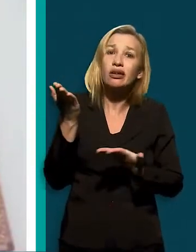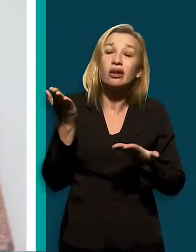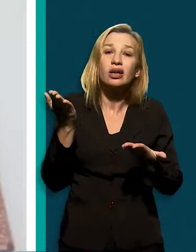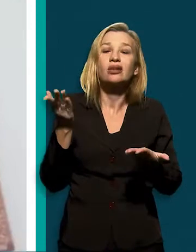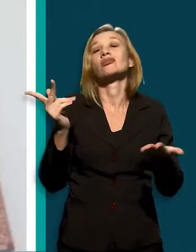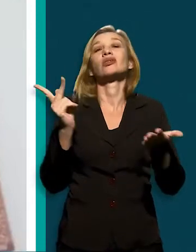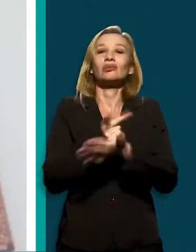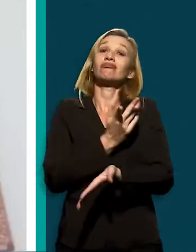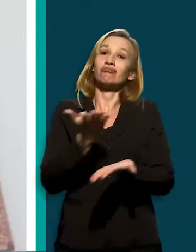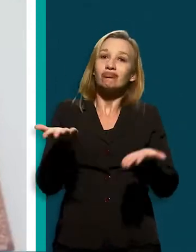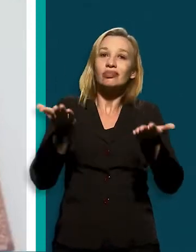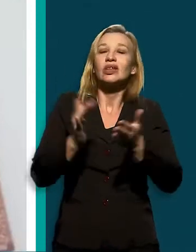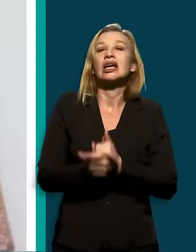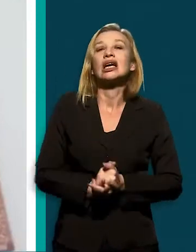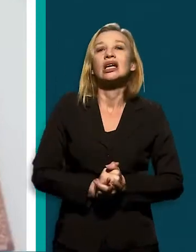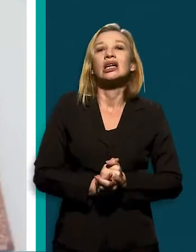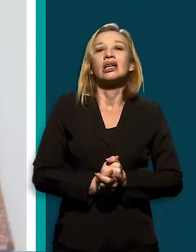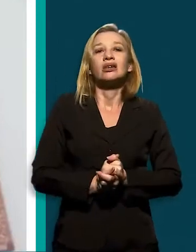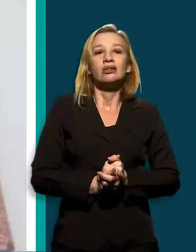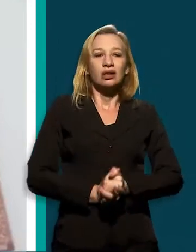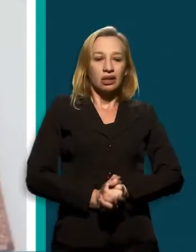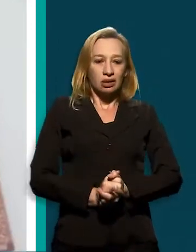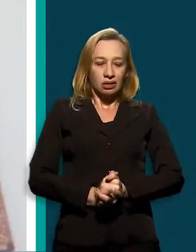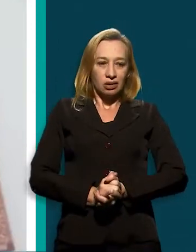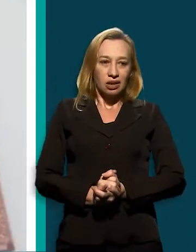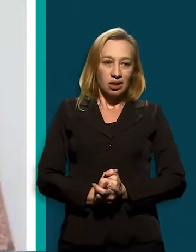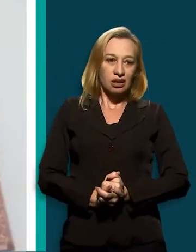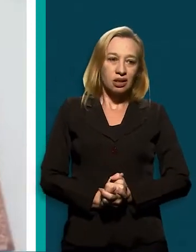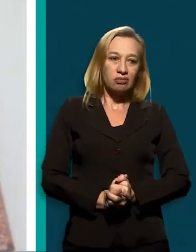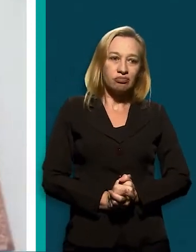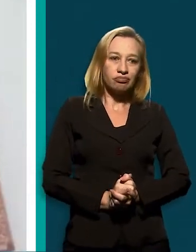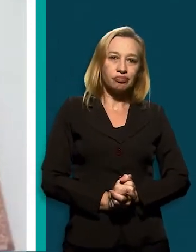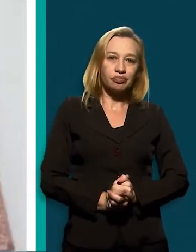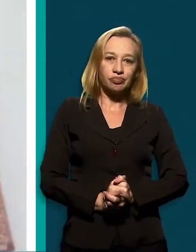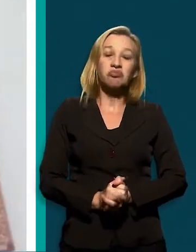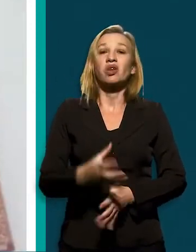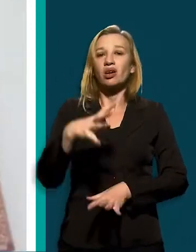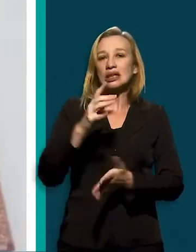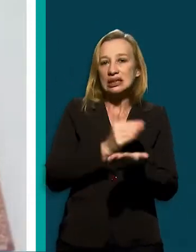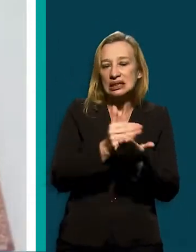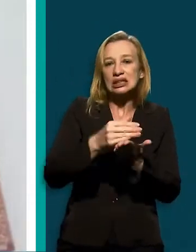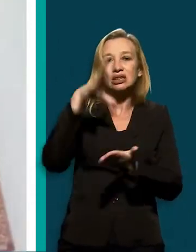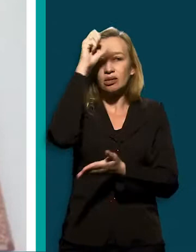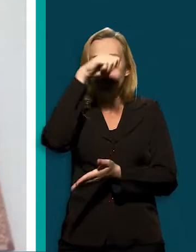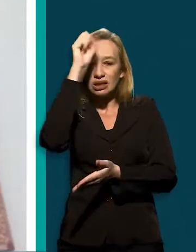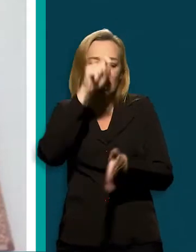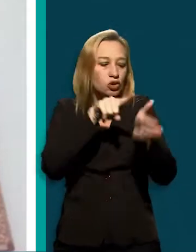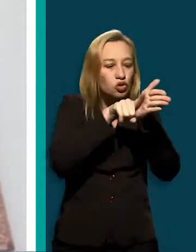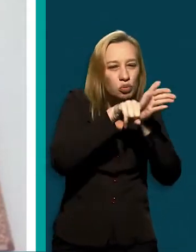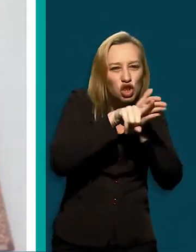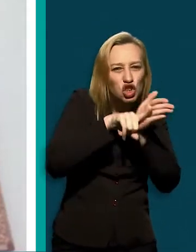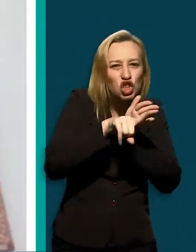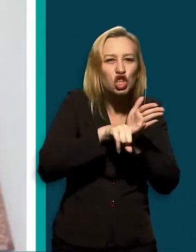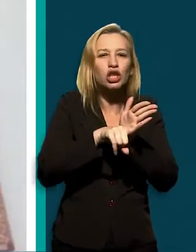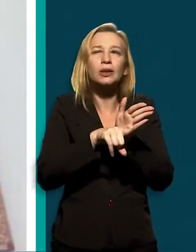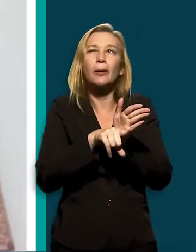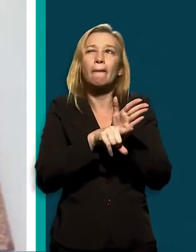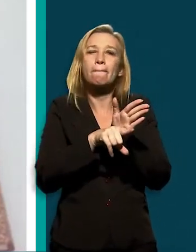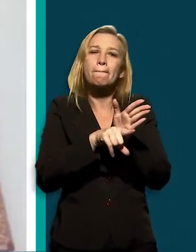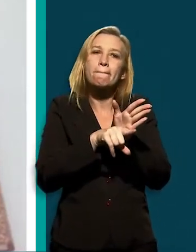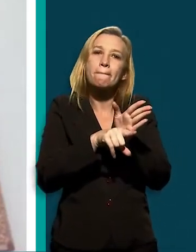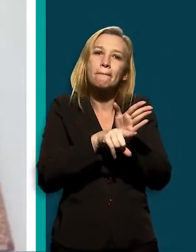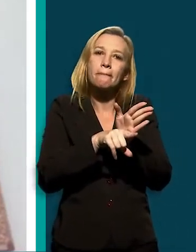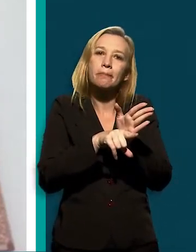que poderia acontecer, né? Então, isso foi essa parte de aprendizado, de